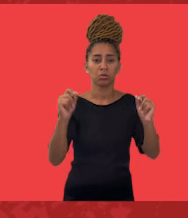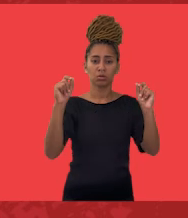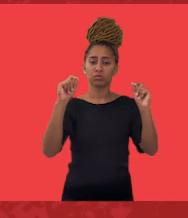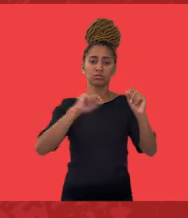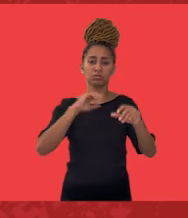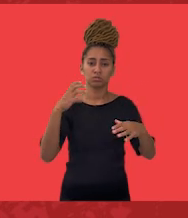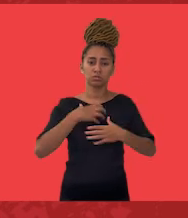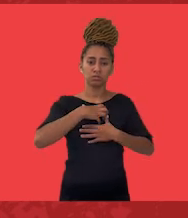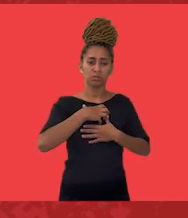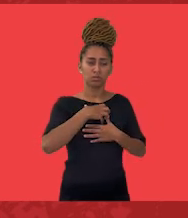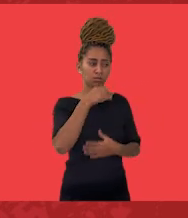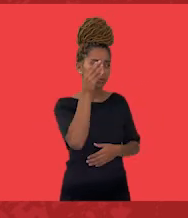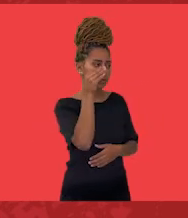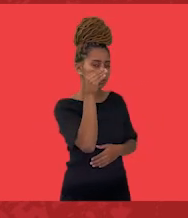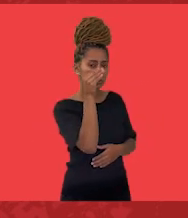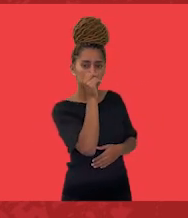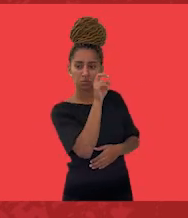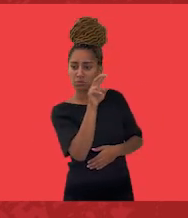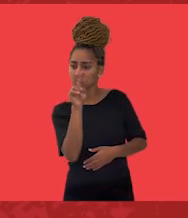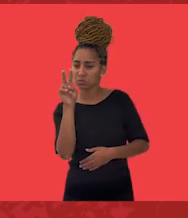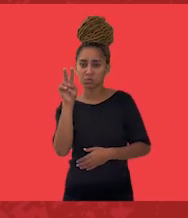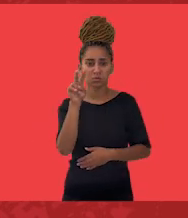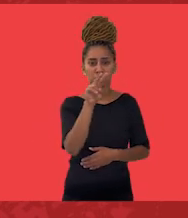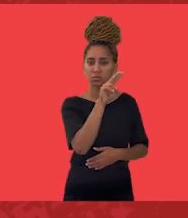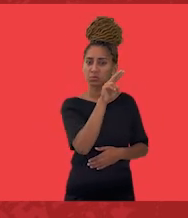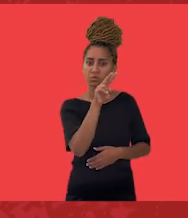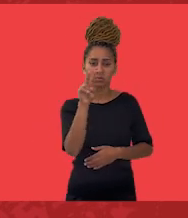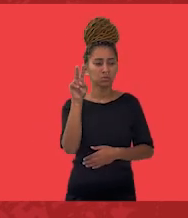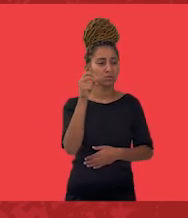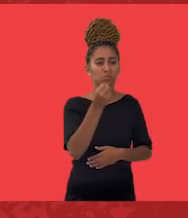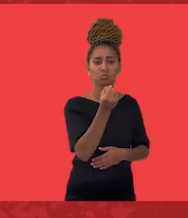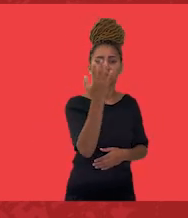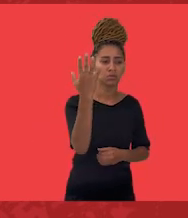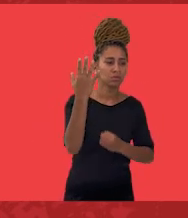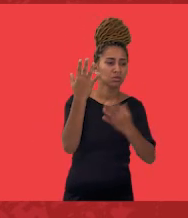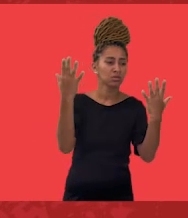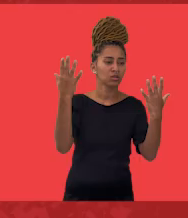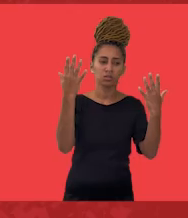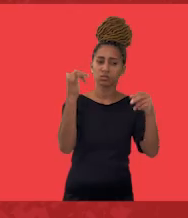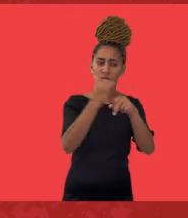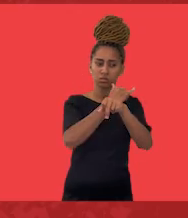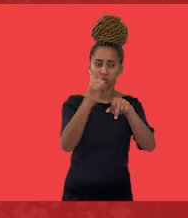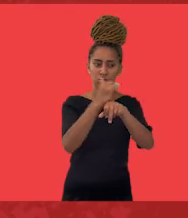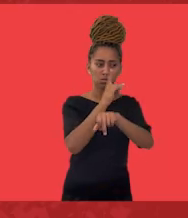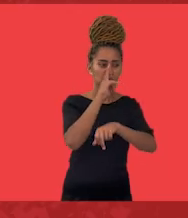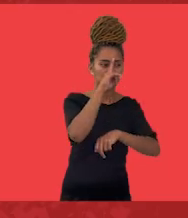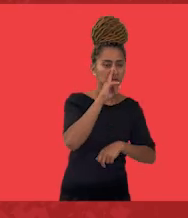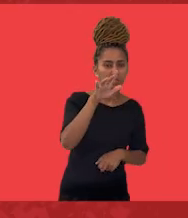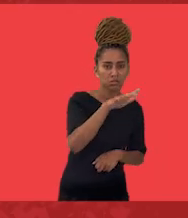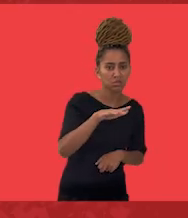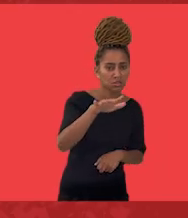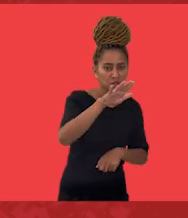Bibelô trancafiado a muitas chaves e longos corredores de minúcias que tão logo acredito